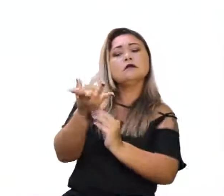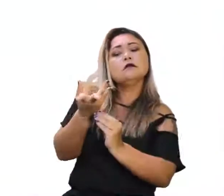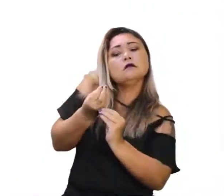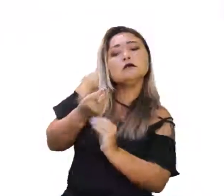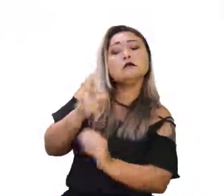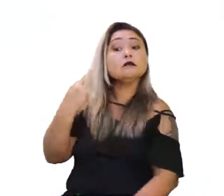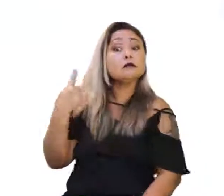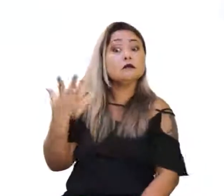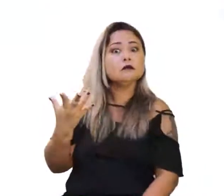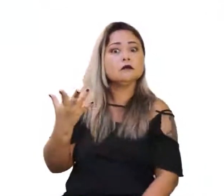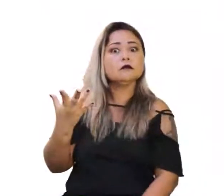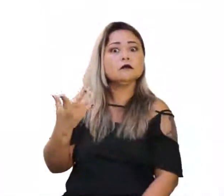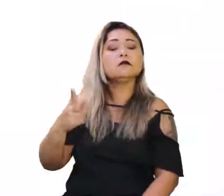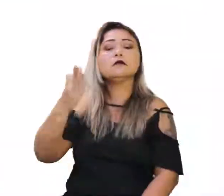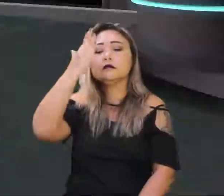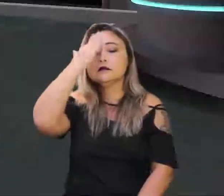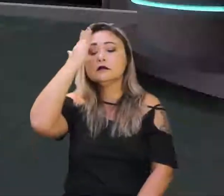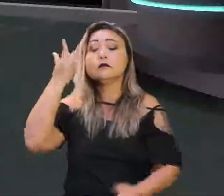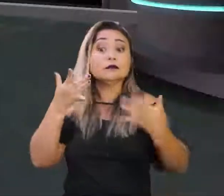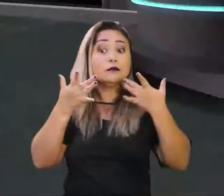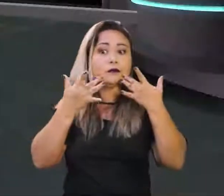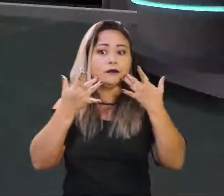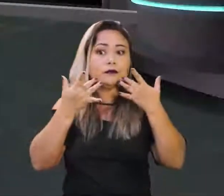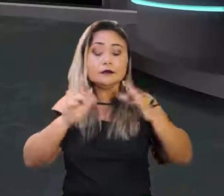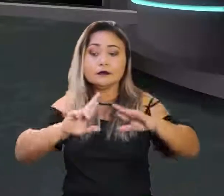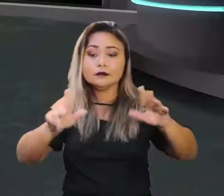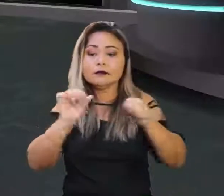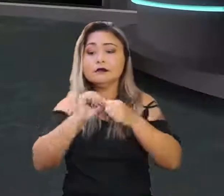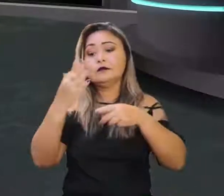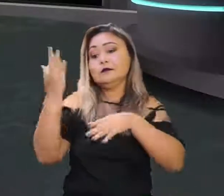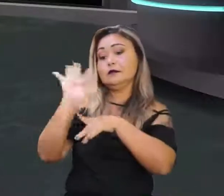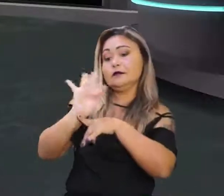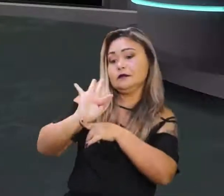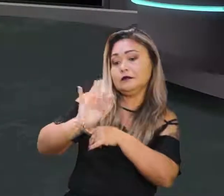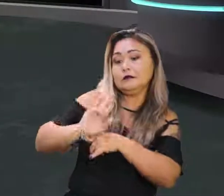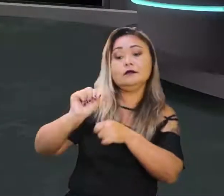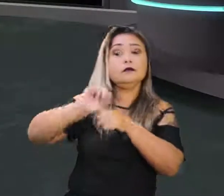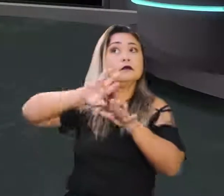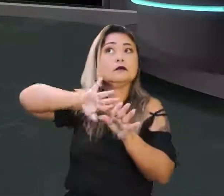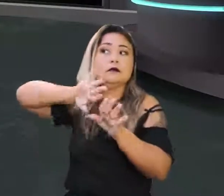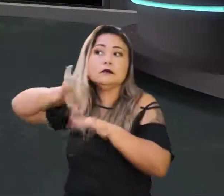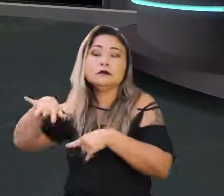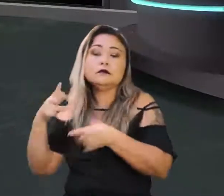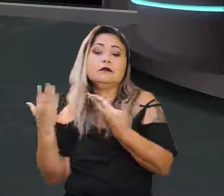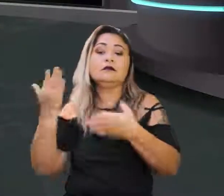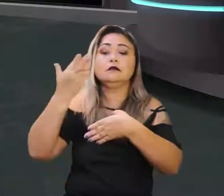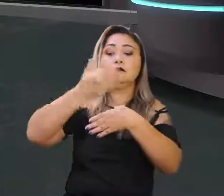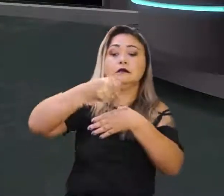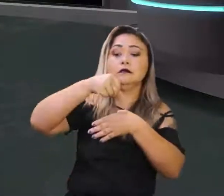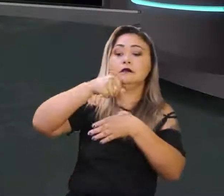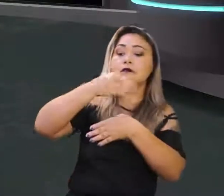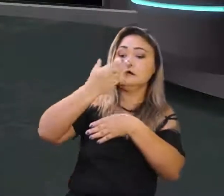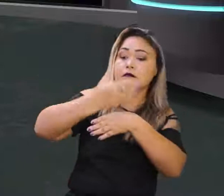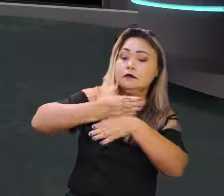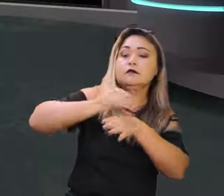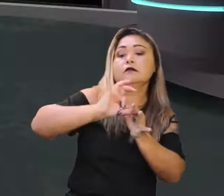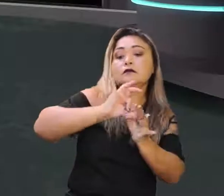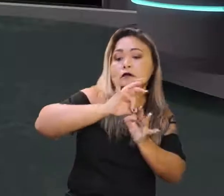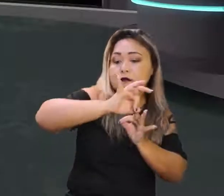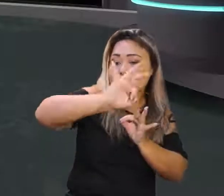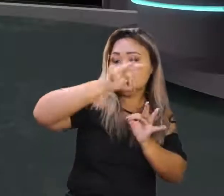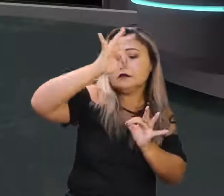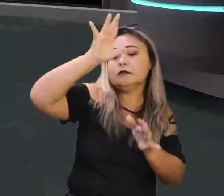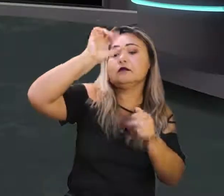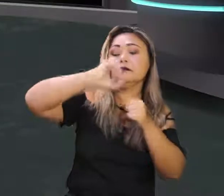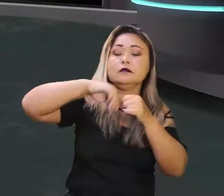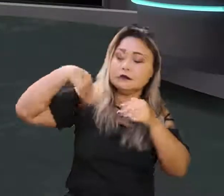arte? Nós sabemos que o teatro é diferente dos filmes, é diferente de novelas, que são mais longos,